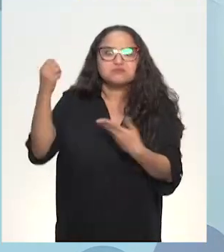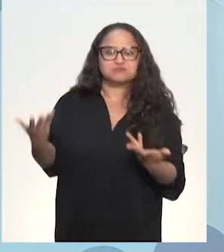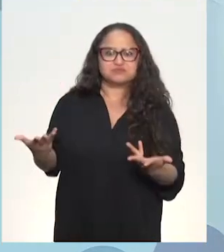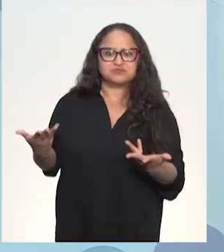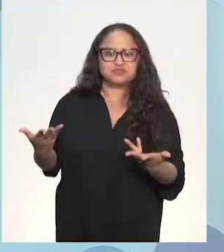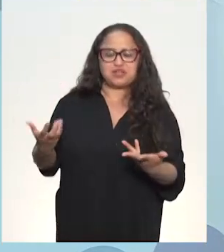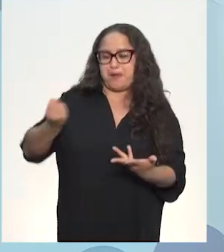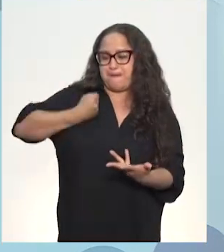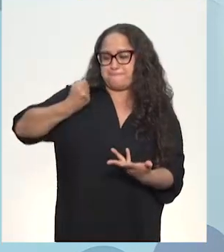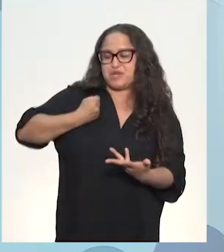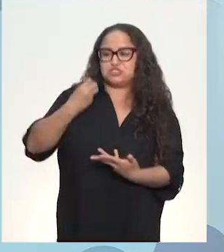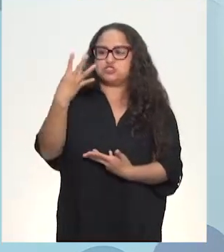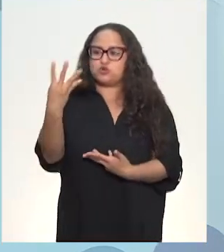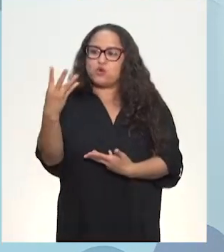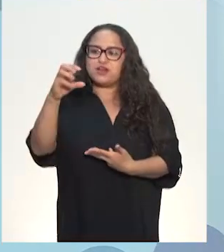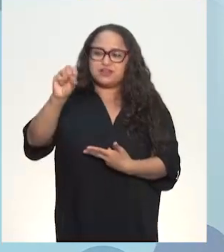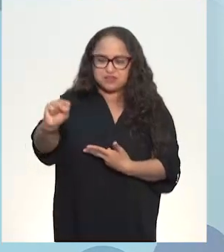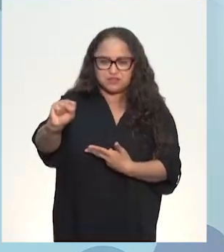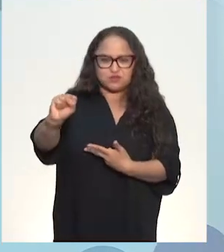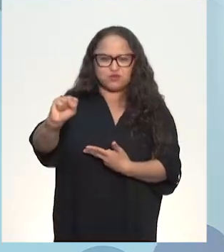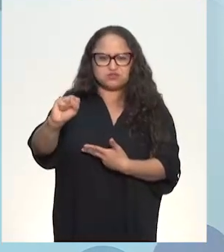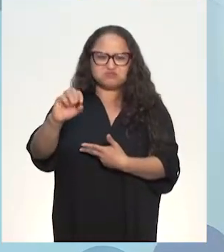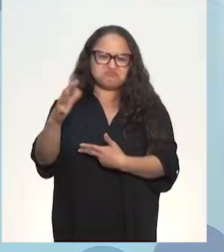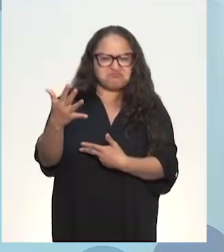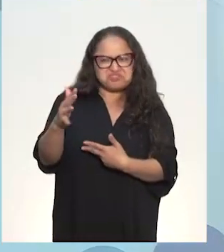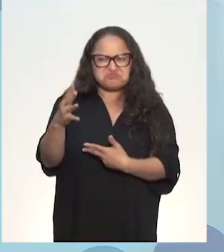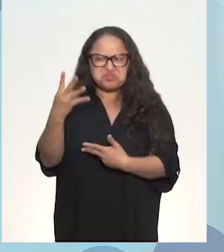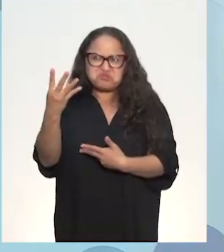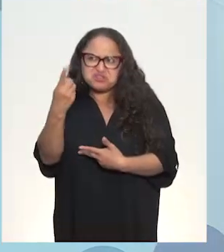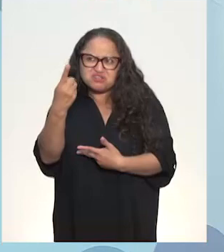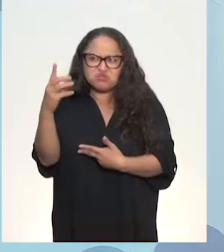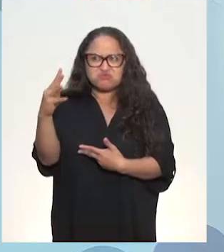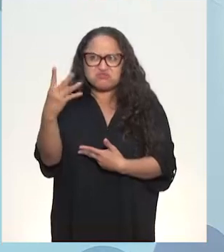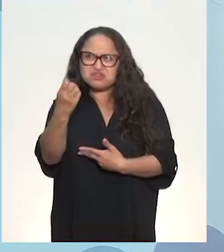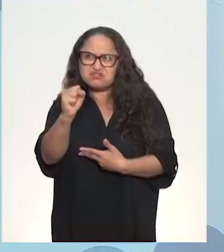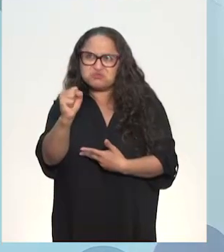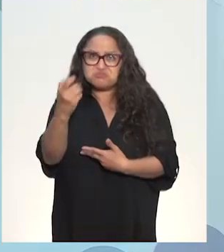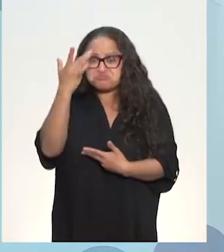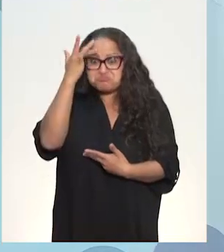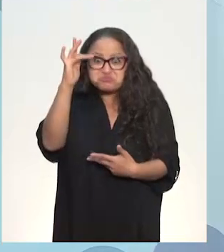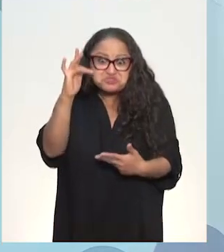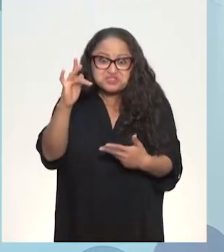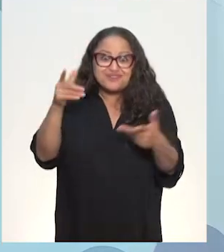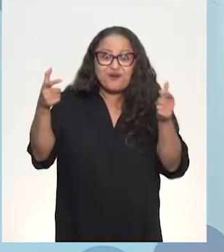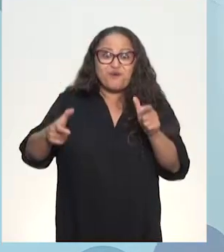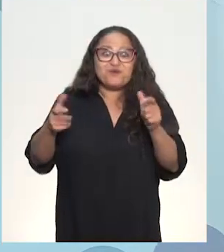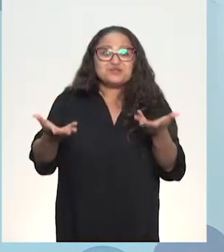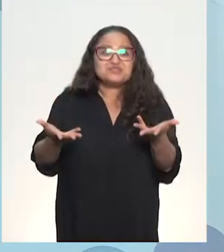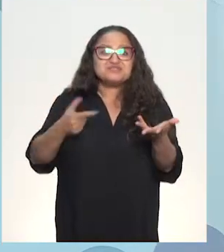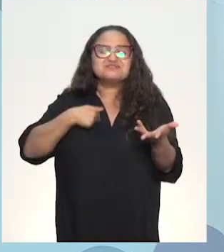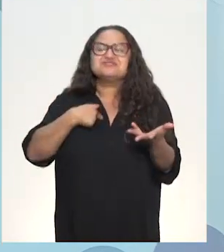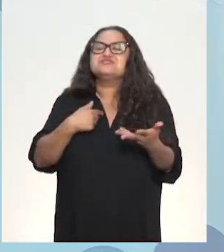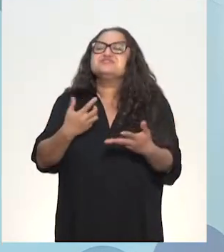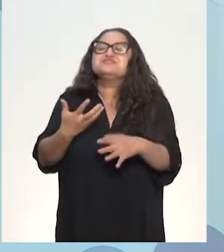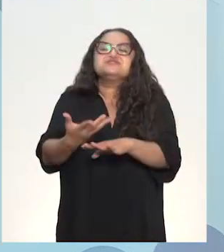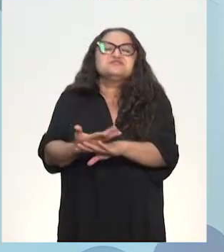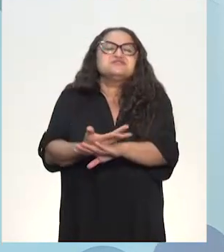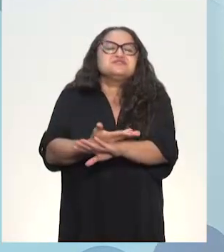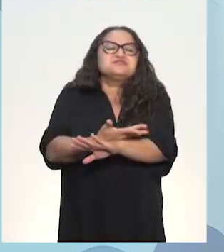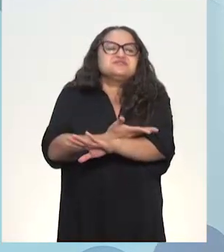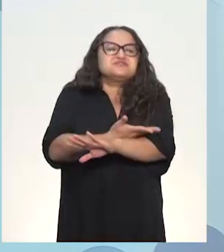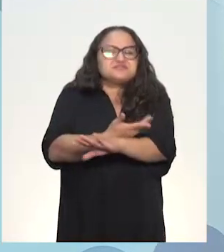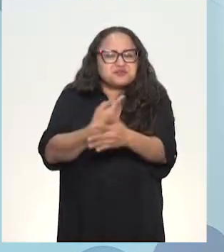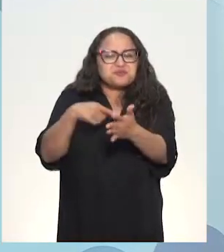página 48, 41, 42. Depois eu acho a página direitinho e falo para você, porque hoje a gente vai ser um dia muito emocionante, porque eu tenho que perguntar